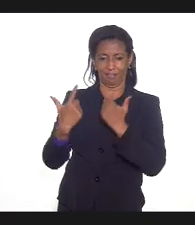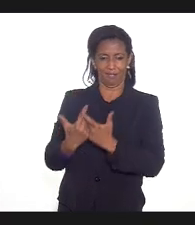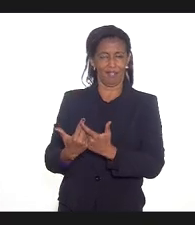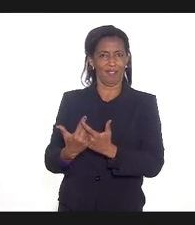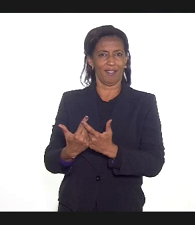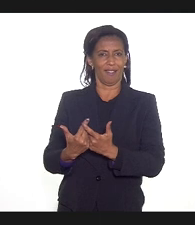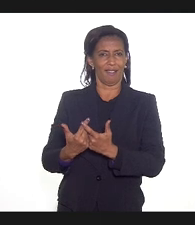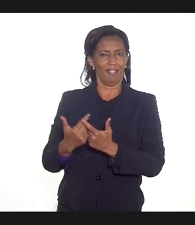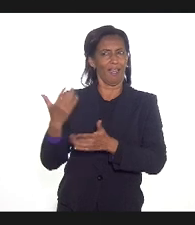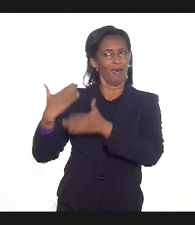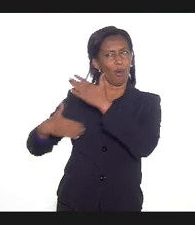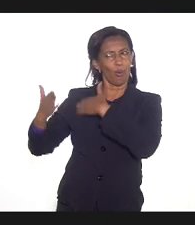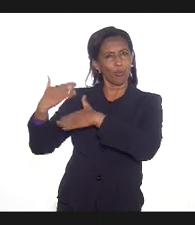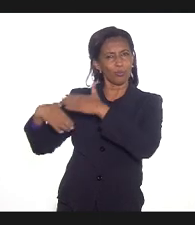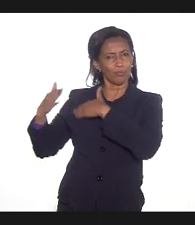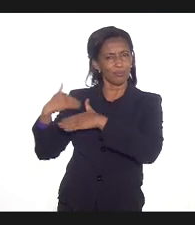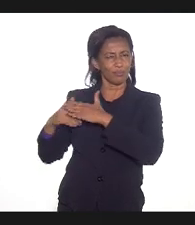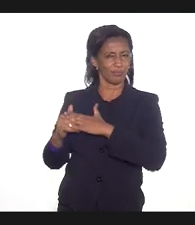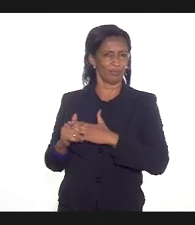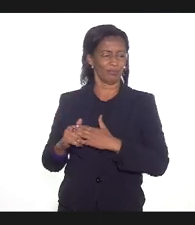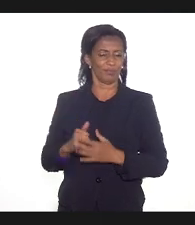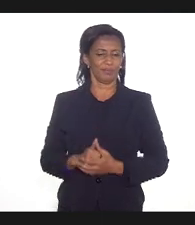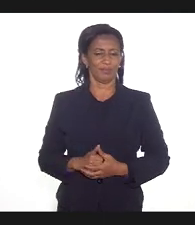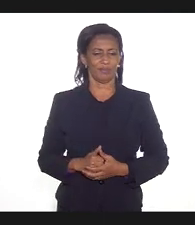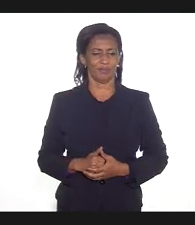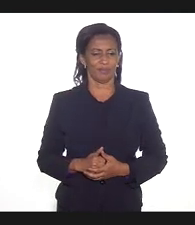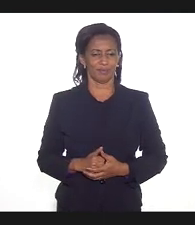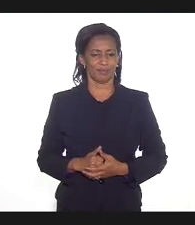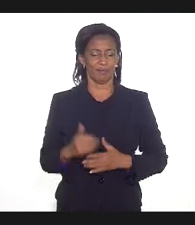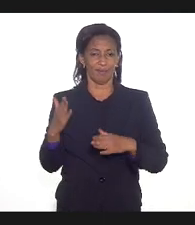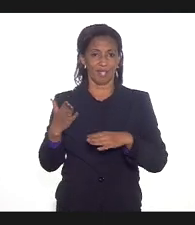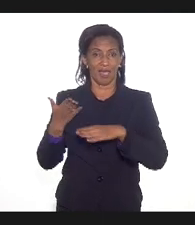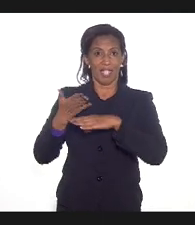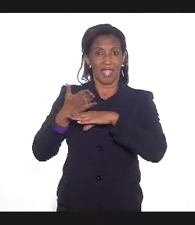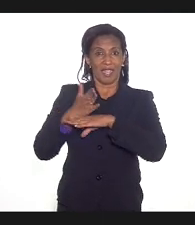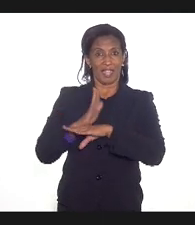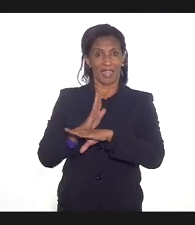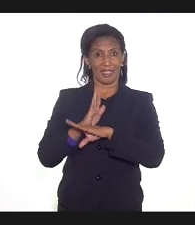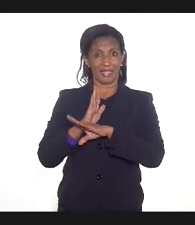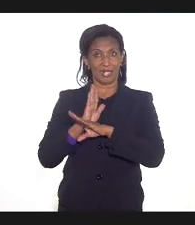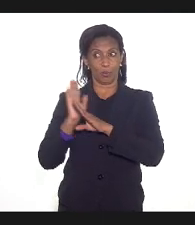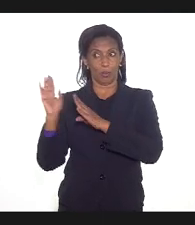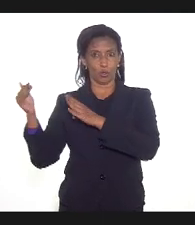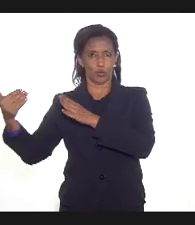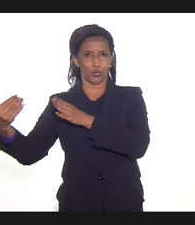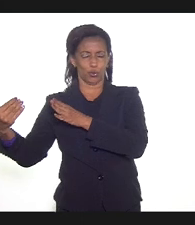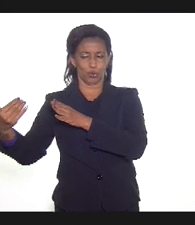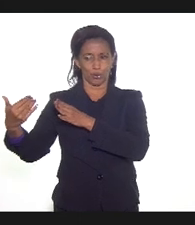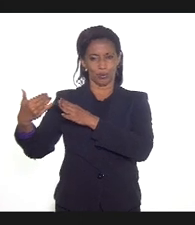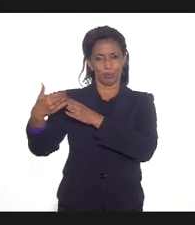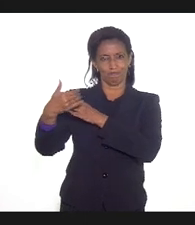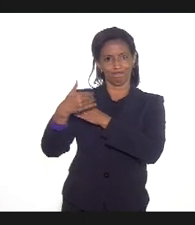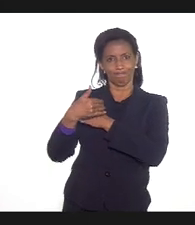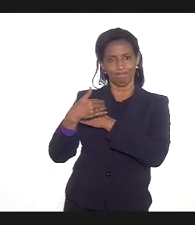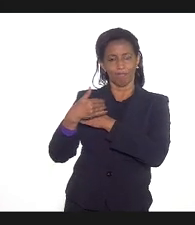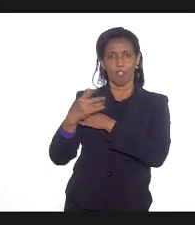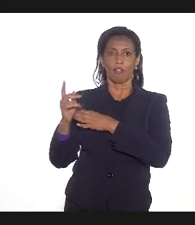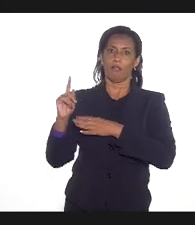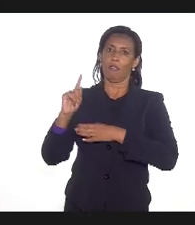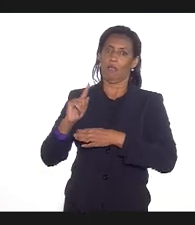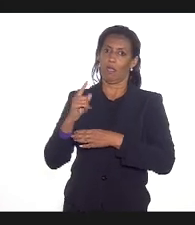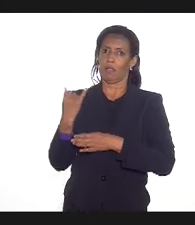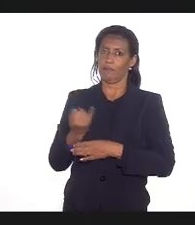algum tempo atrás né entrando pela porta dos fundos é muito